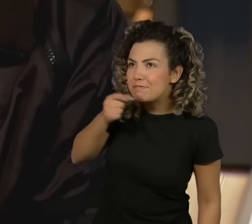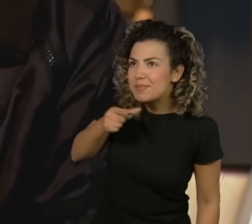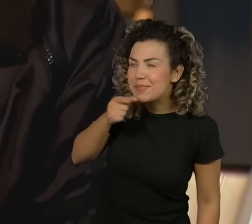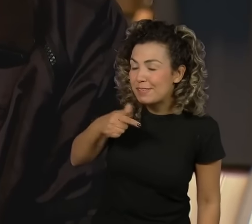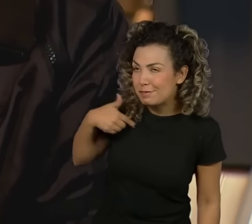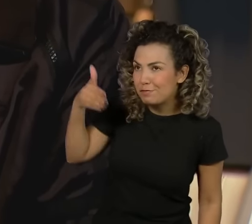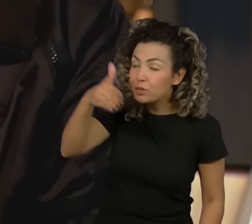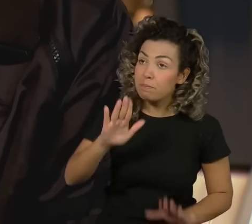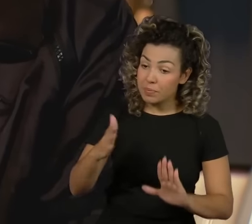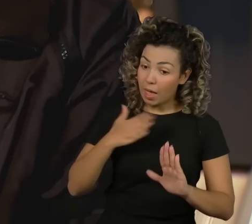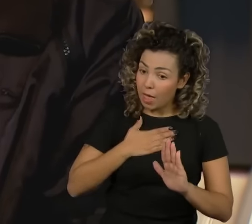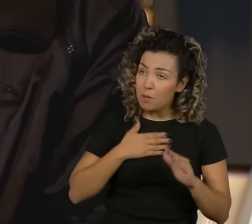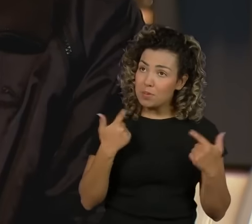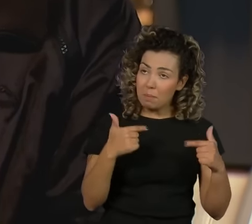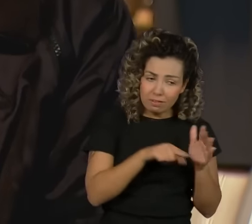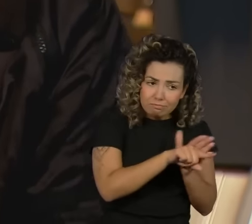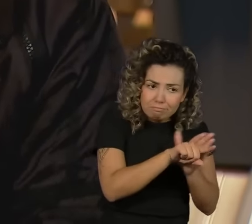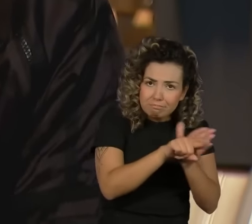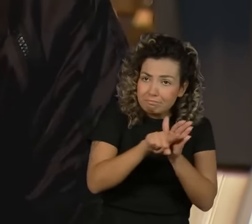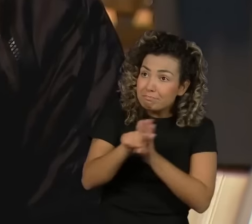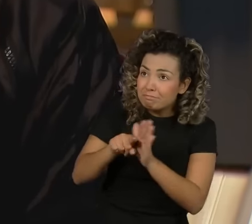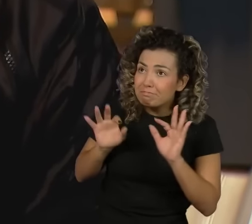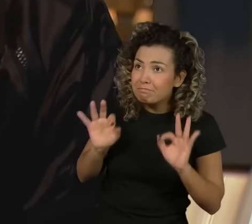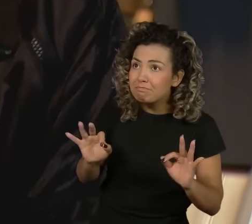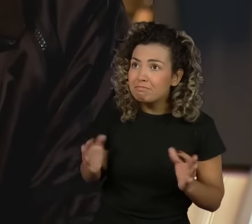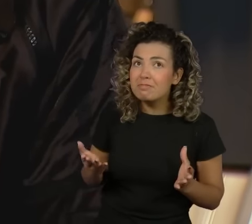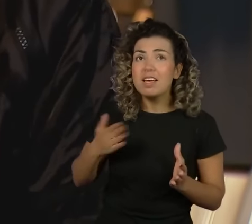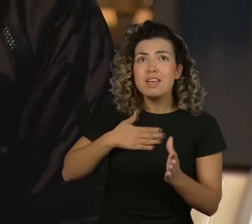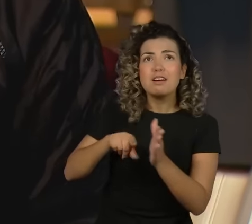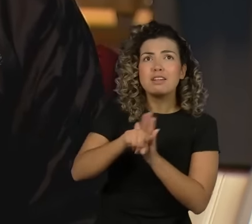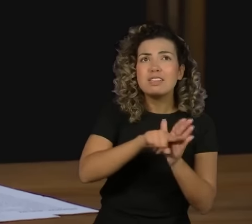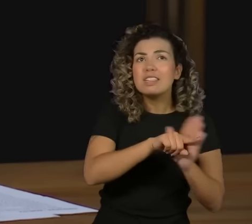um pesquisador. Eu sou pesquisa de campo.